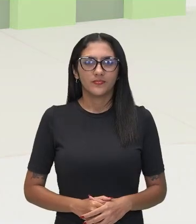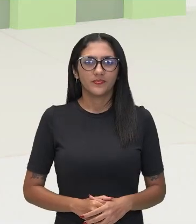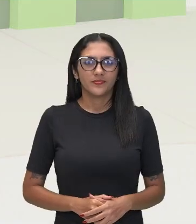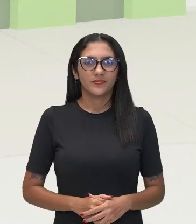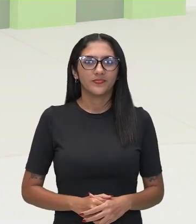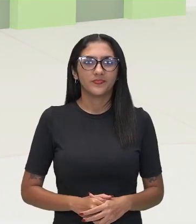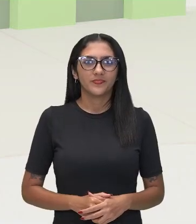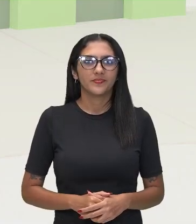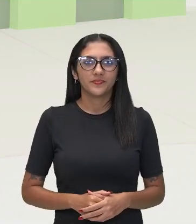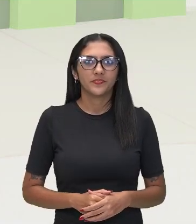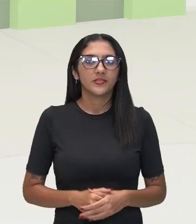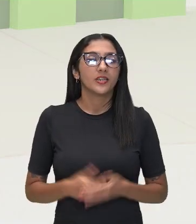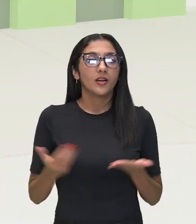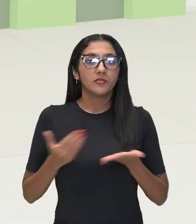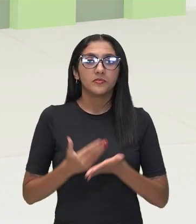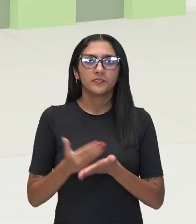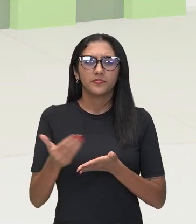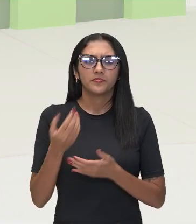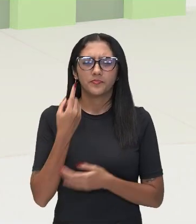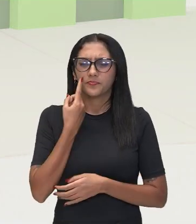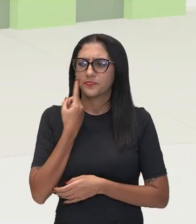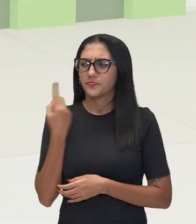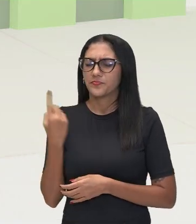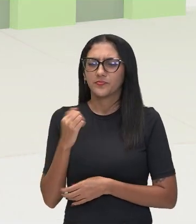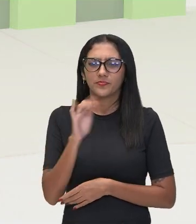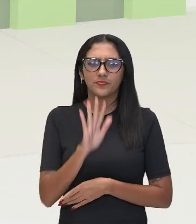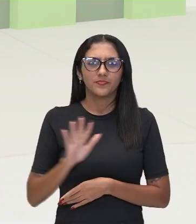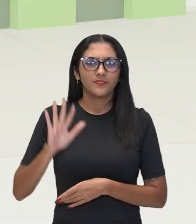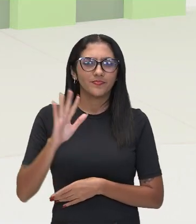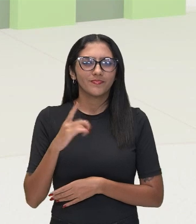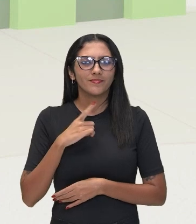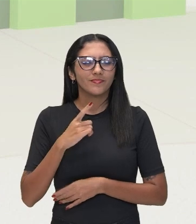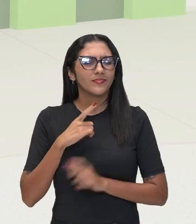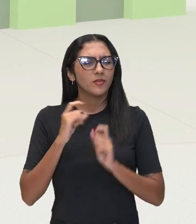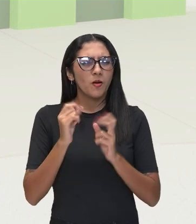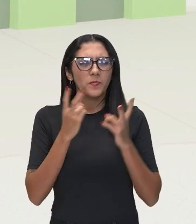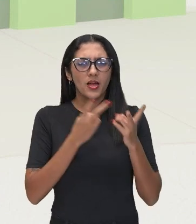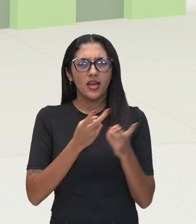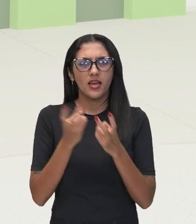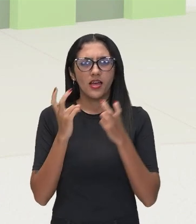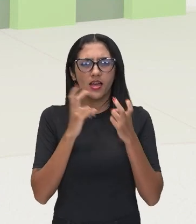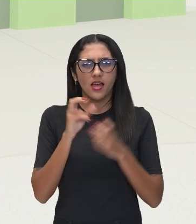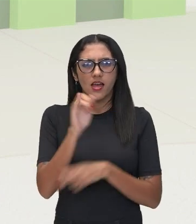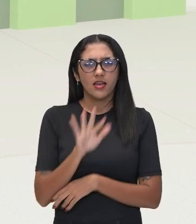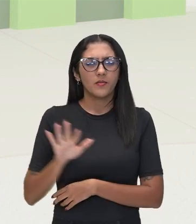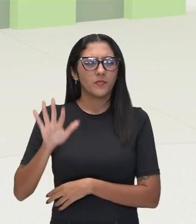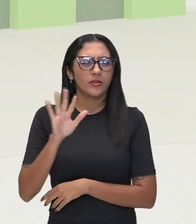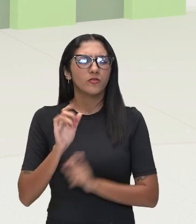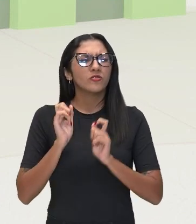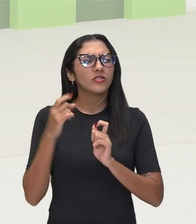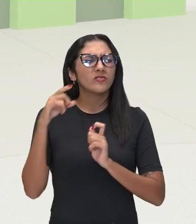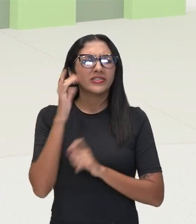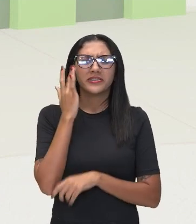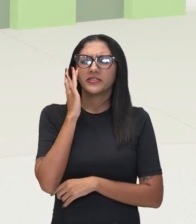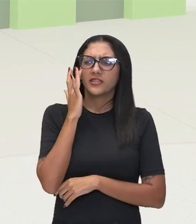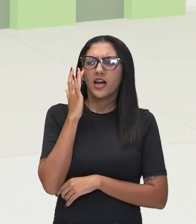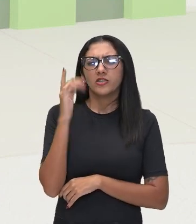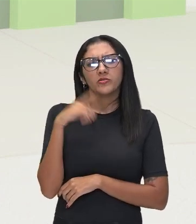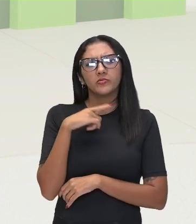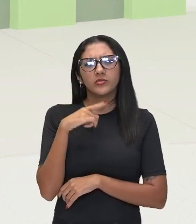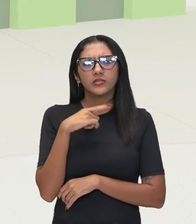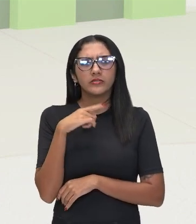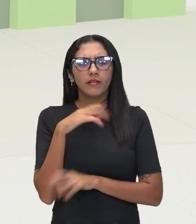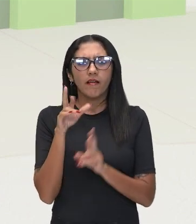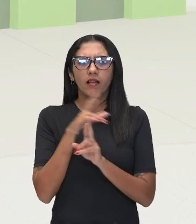Olá, estamos aqui, ó, vejam o que eu tenho na imagem para vocês. O que vocês acham que tem essa